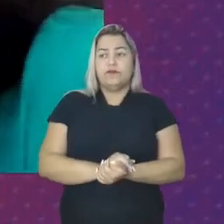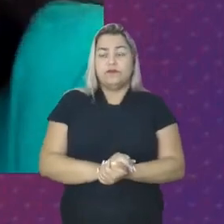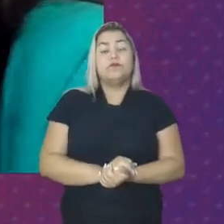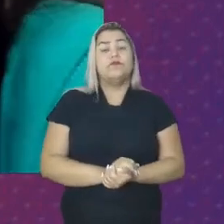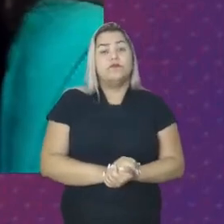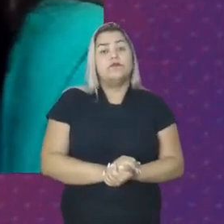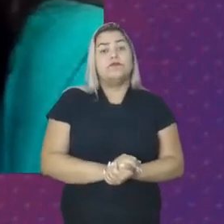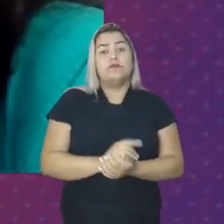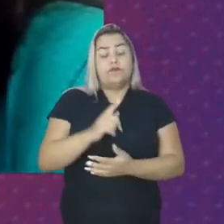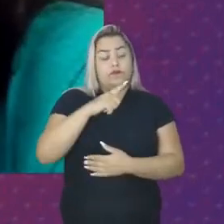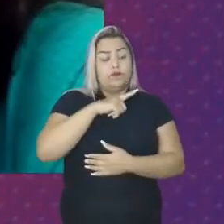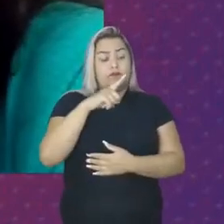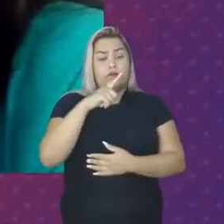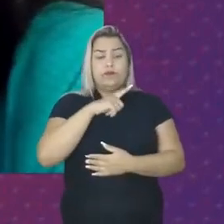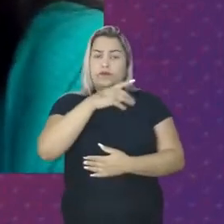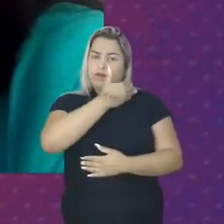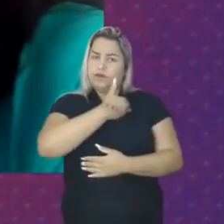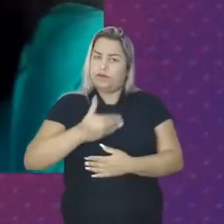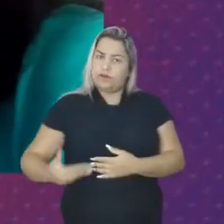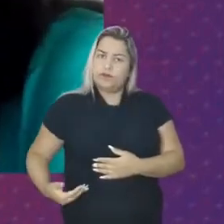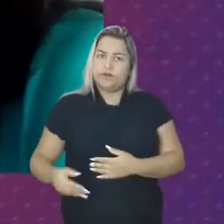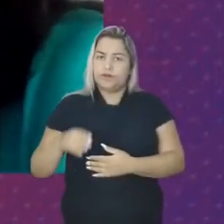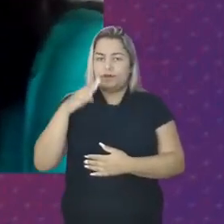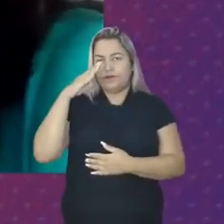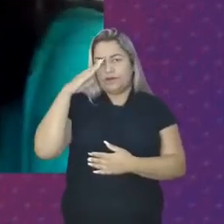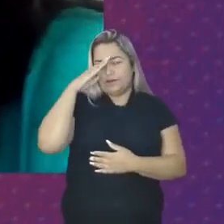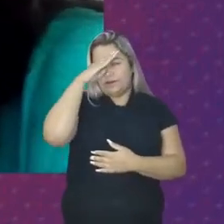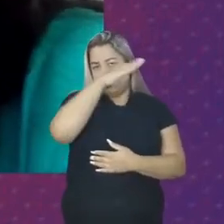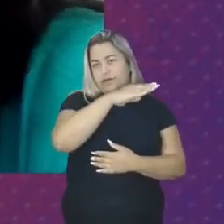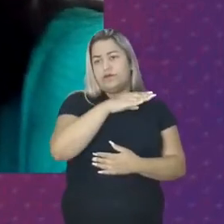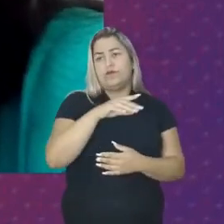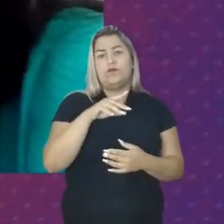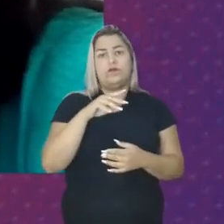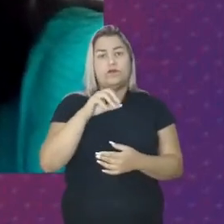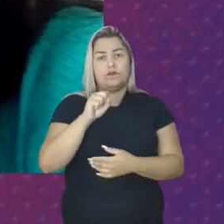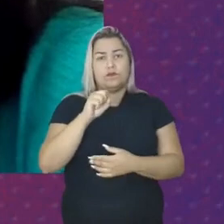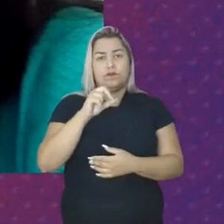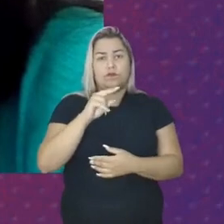a partir do governo Bolsonaro, sucateamento